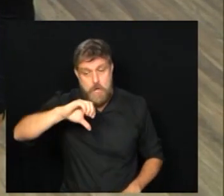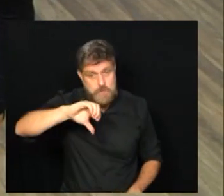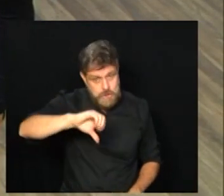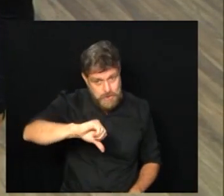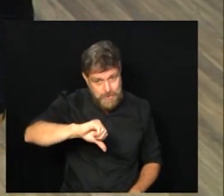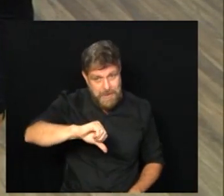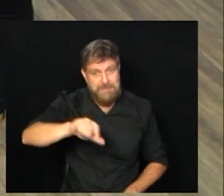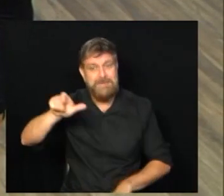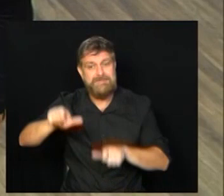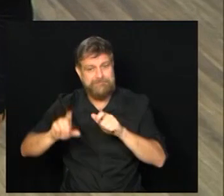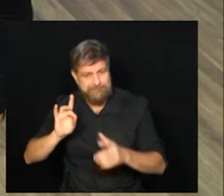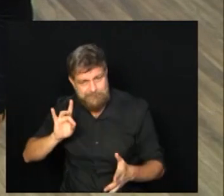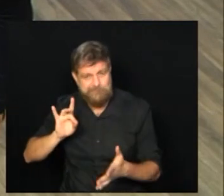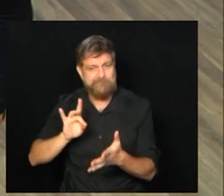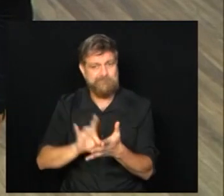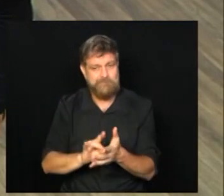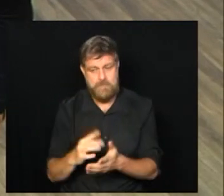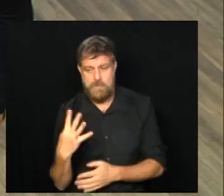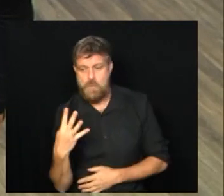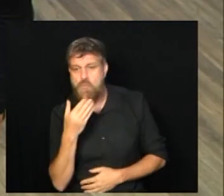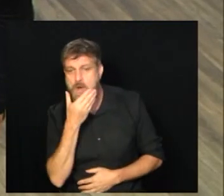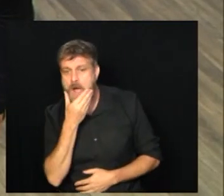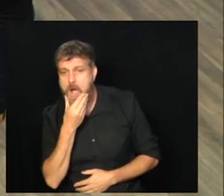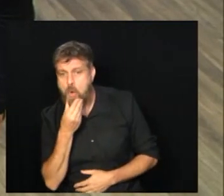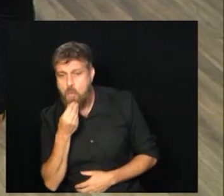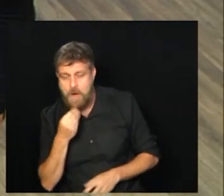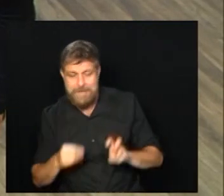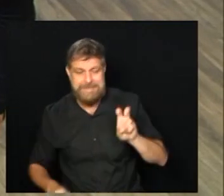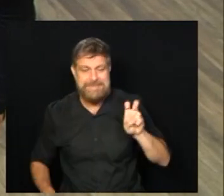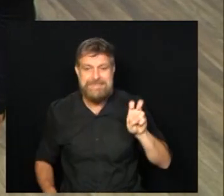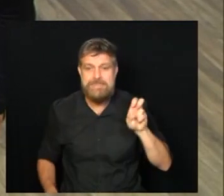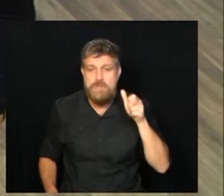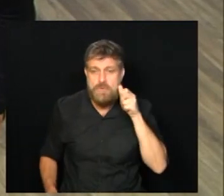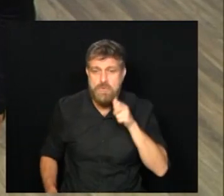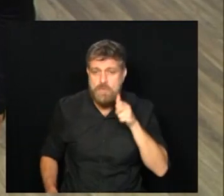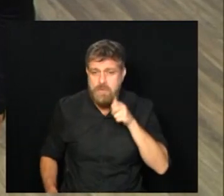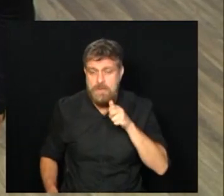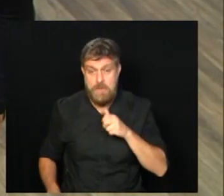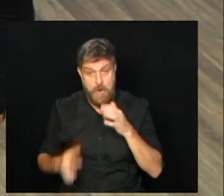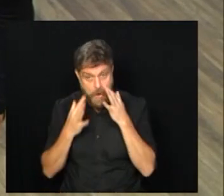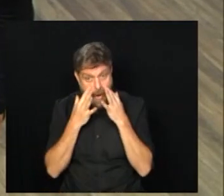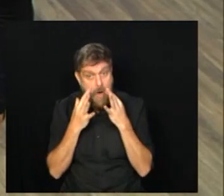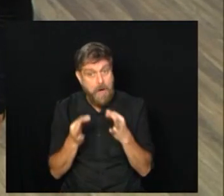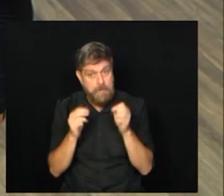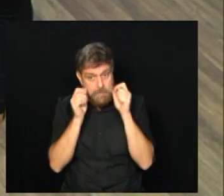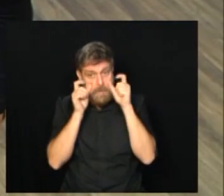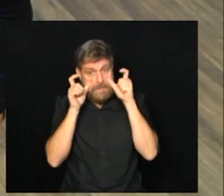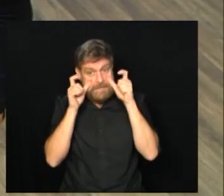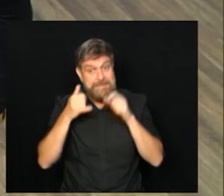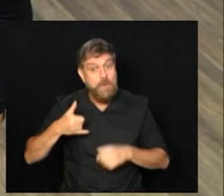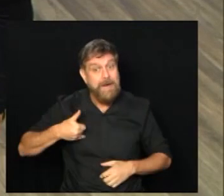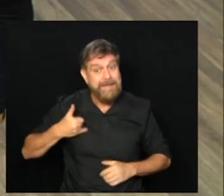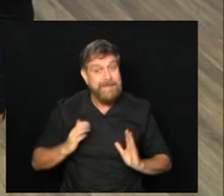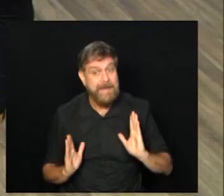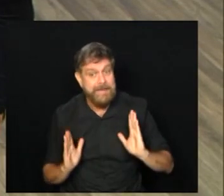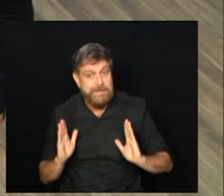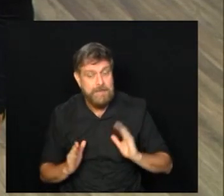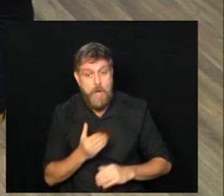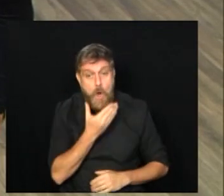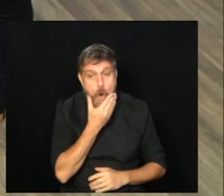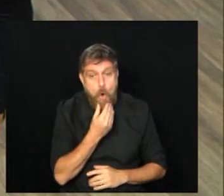foram registrados, 4 homens e 5 mulheres. Chama atenção aqui para a faixa etária. Homem